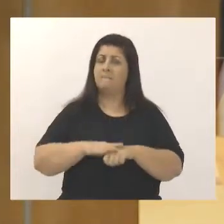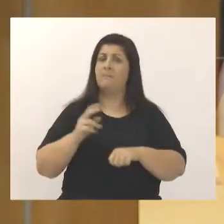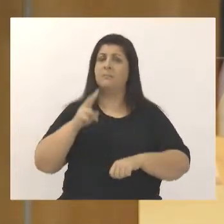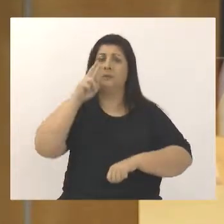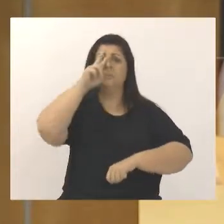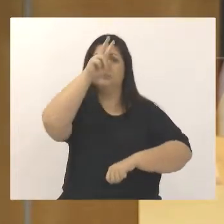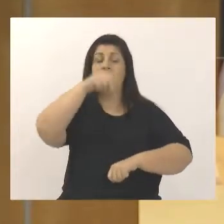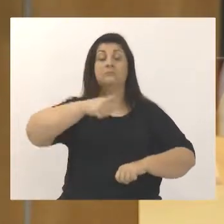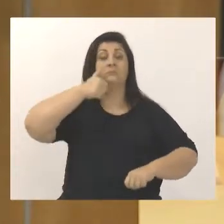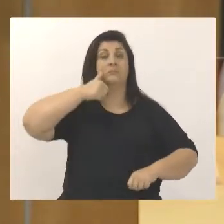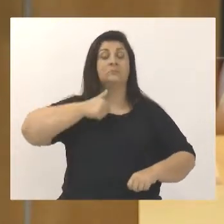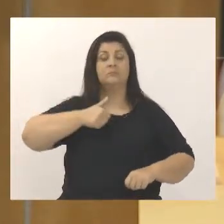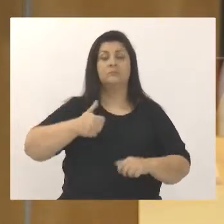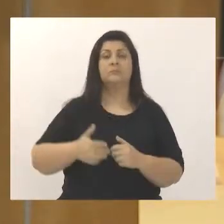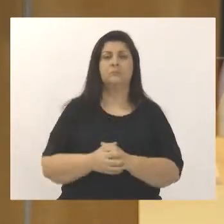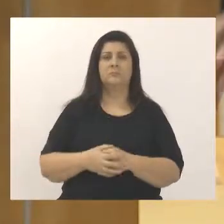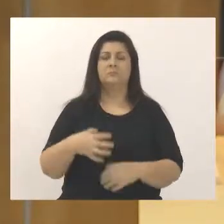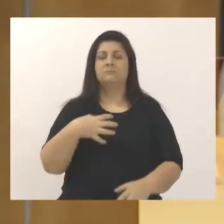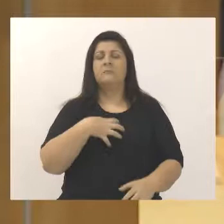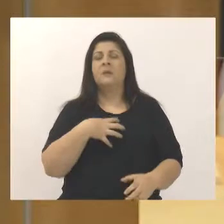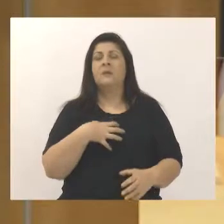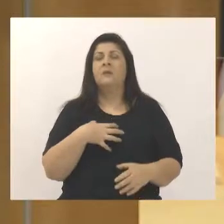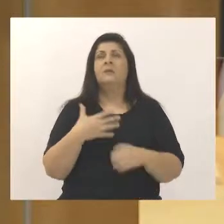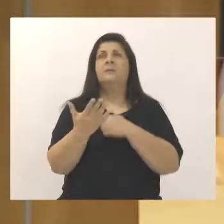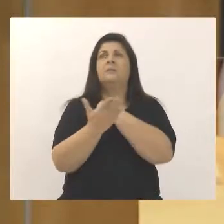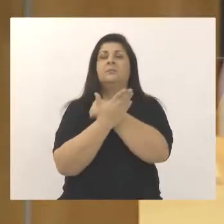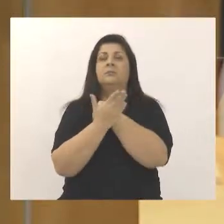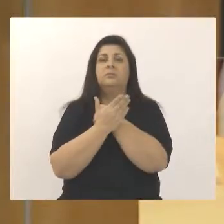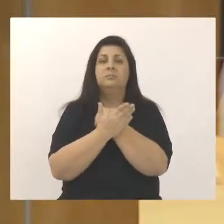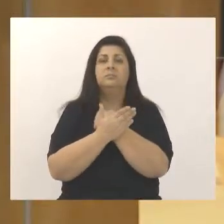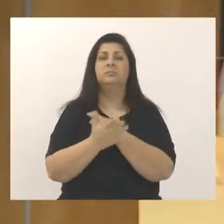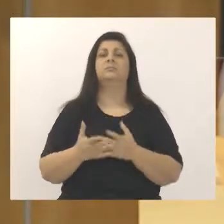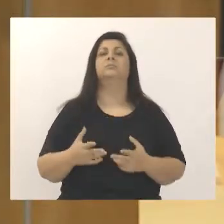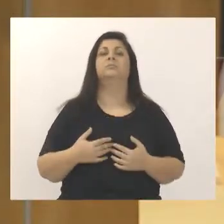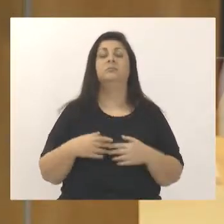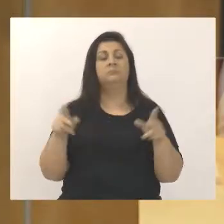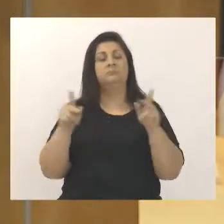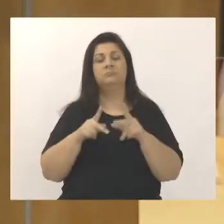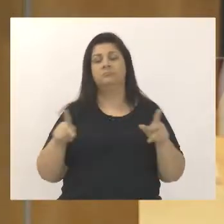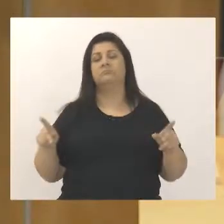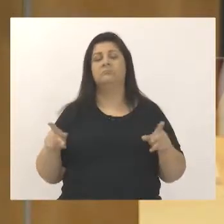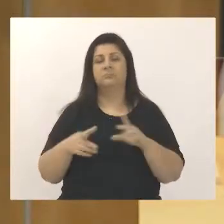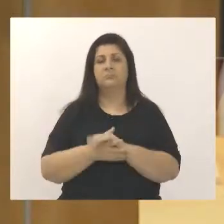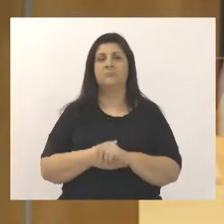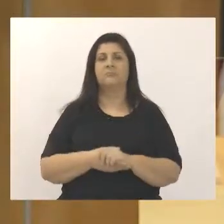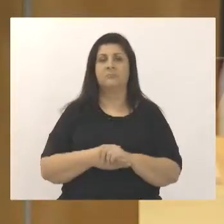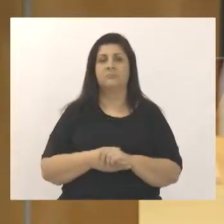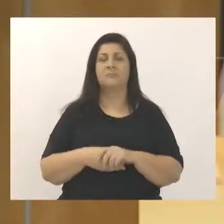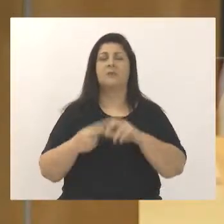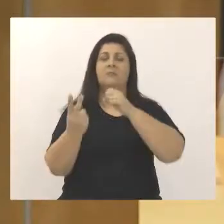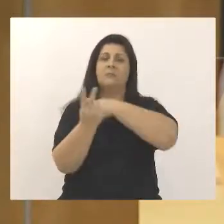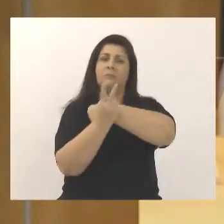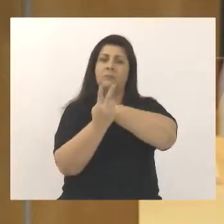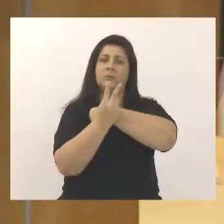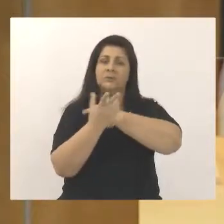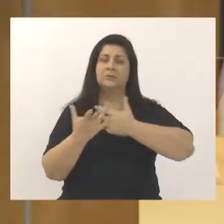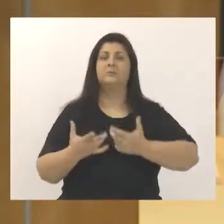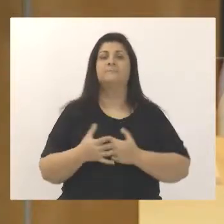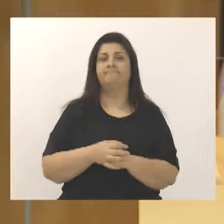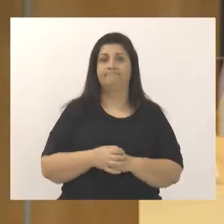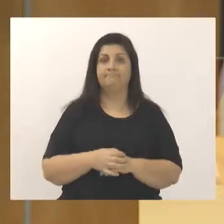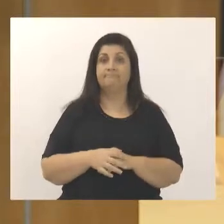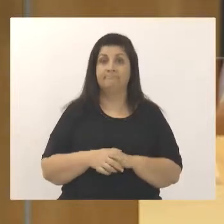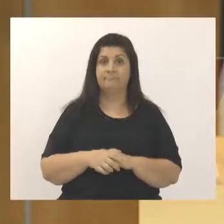para que a mulher ela se sinta mais amparada, ela se sinta com mais proteção.